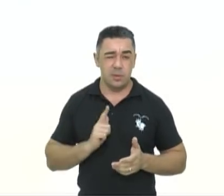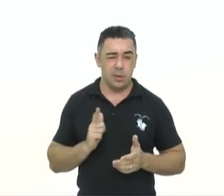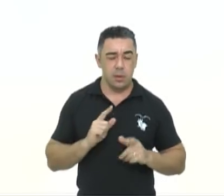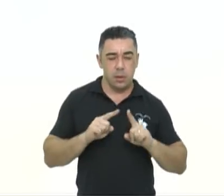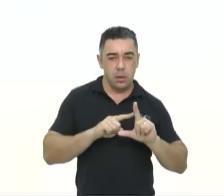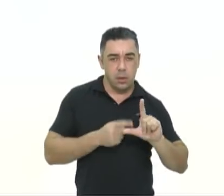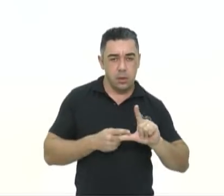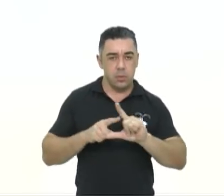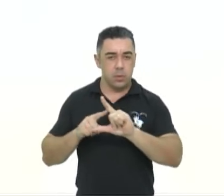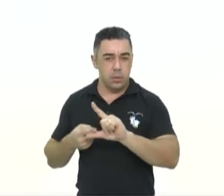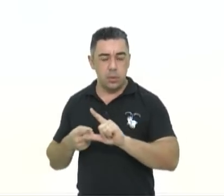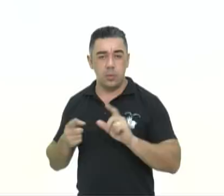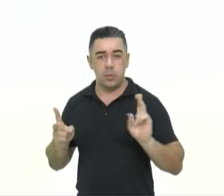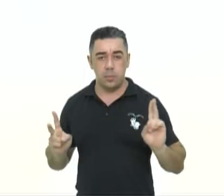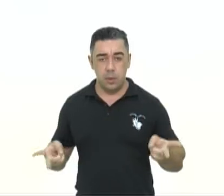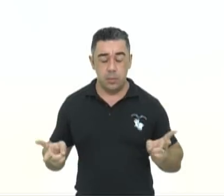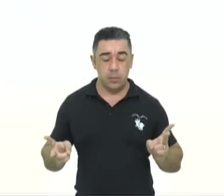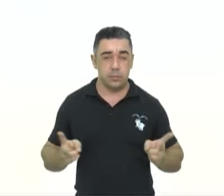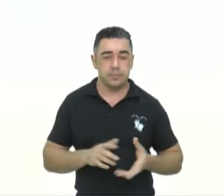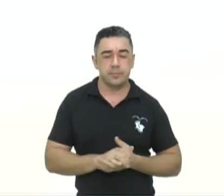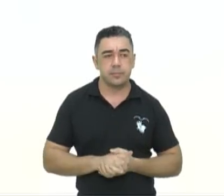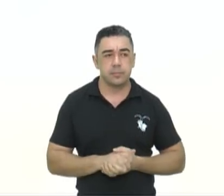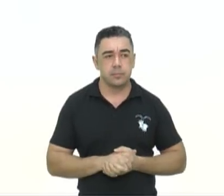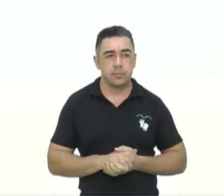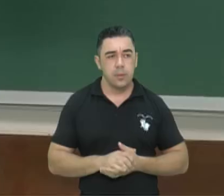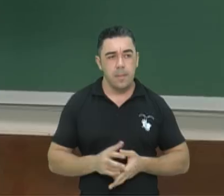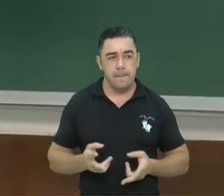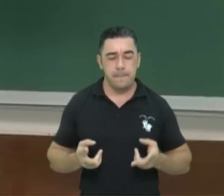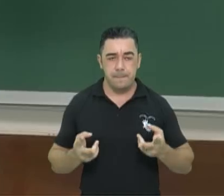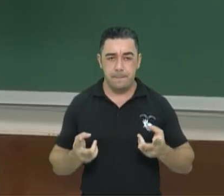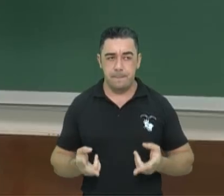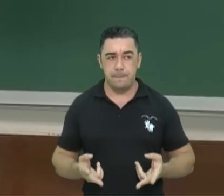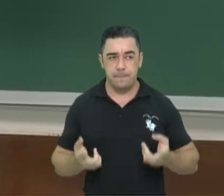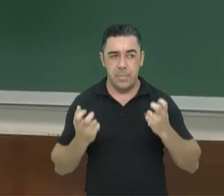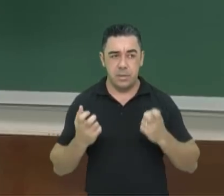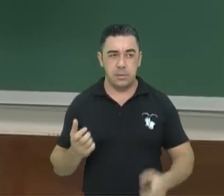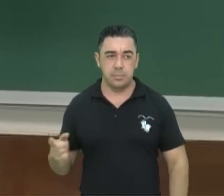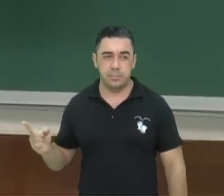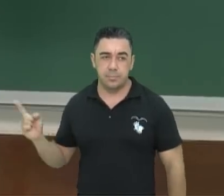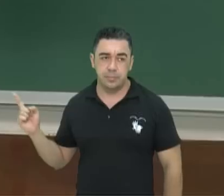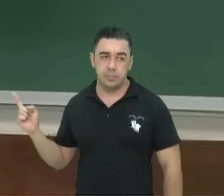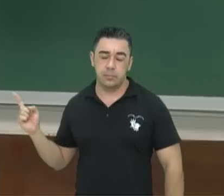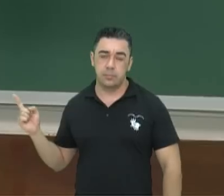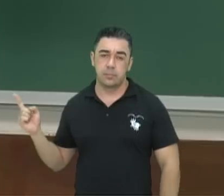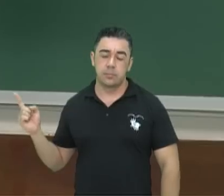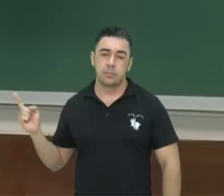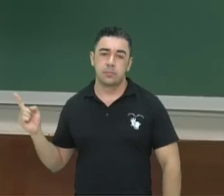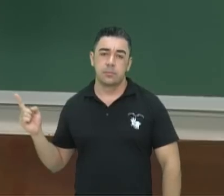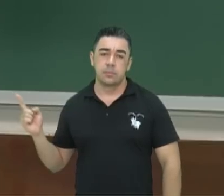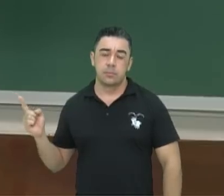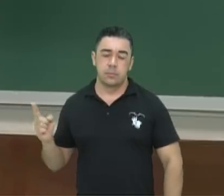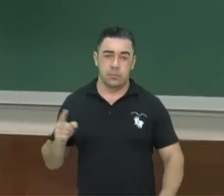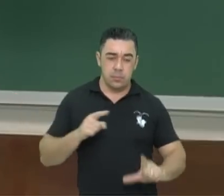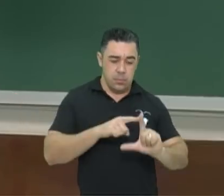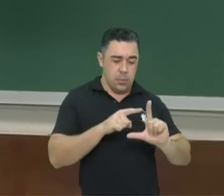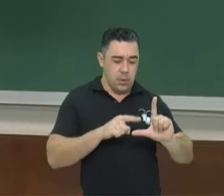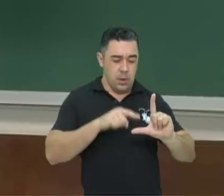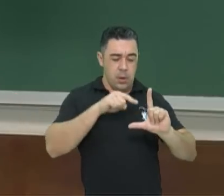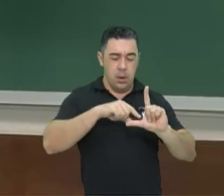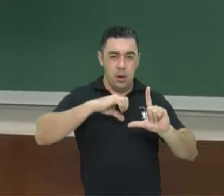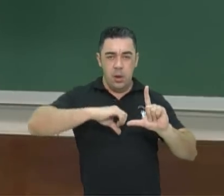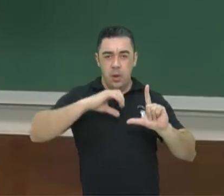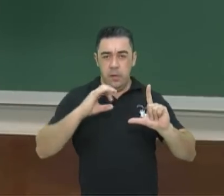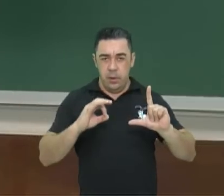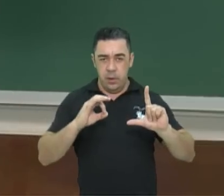ângulos correspondentes congruentes. Então, observe aqui esses triângulos. Olha o que eles têm. Ângulo de 90